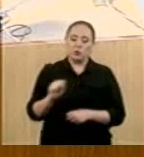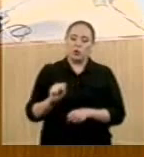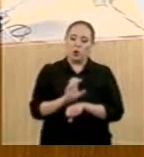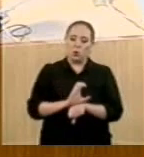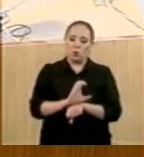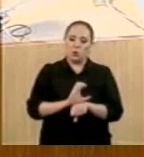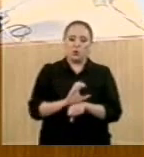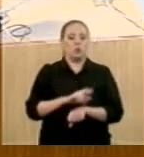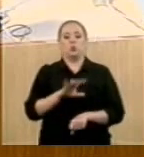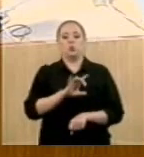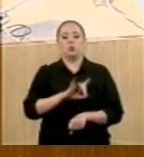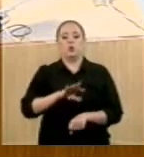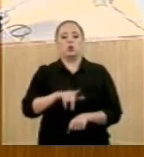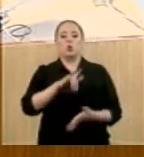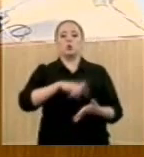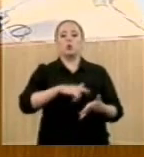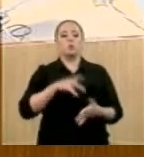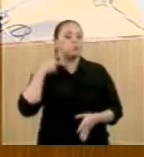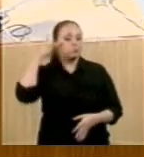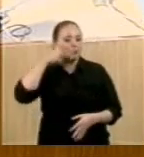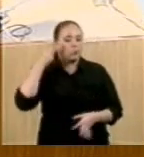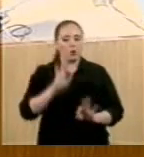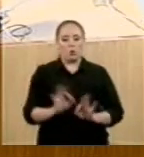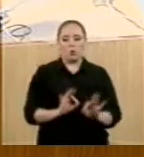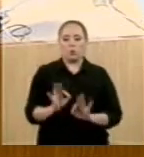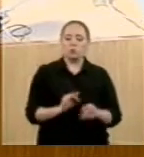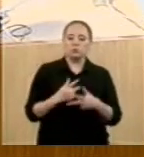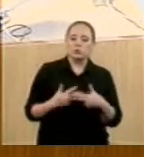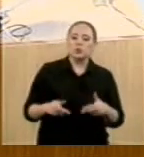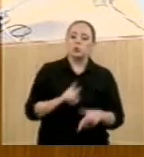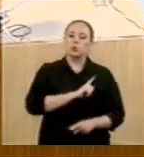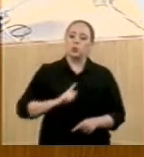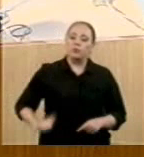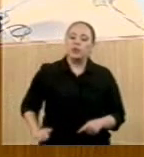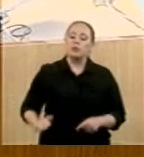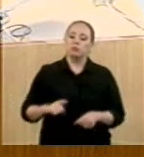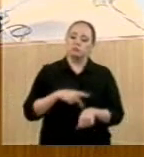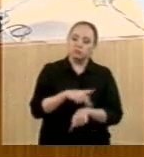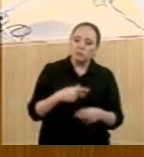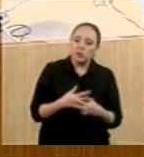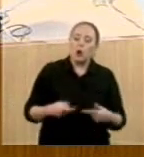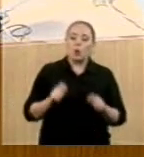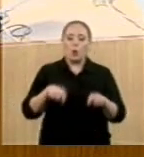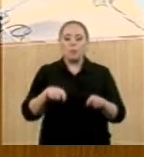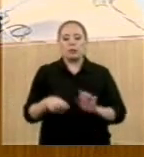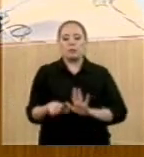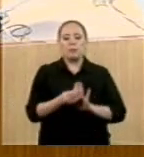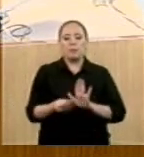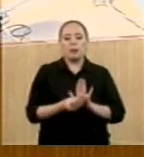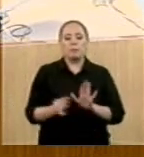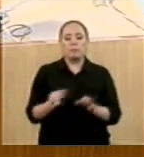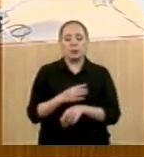de ser apenas documento político organizador do Estado, em que competências são meramente